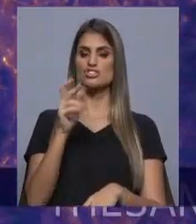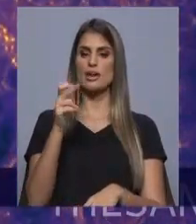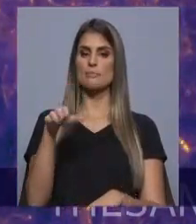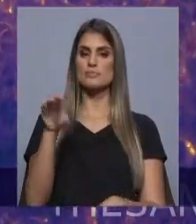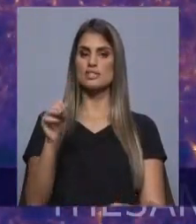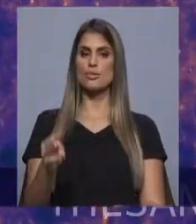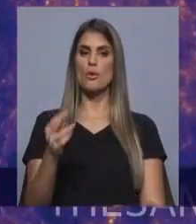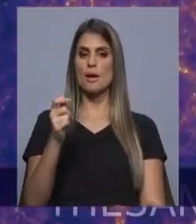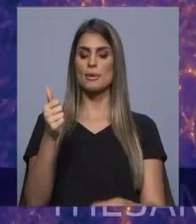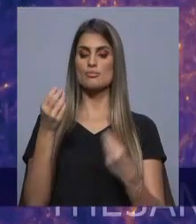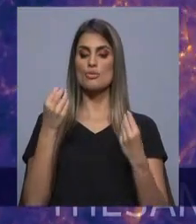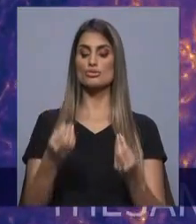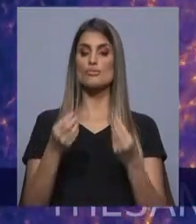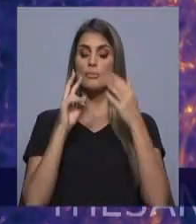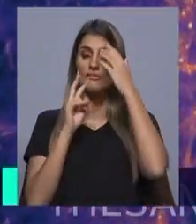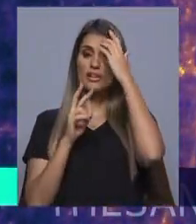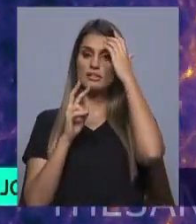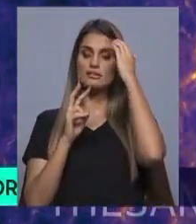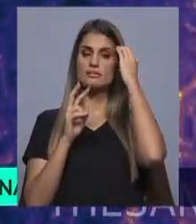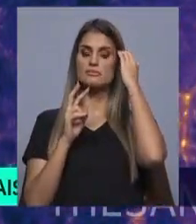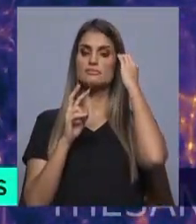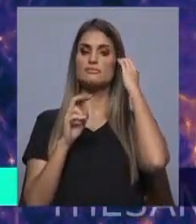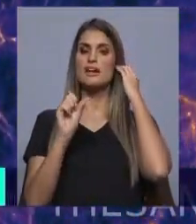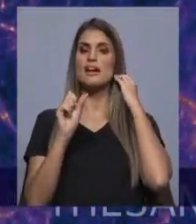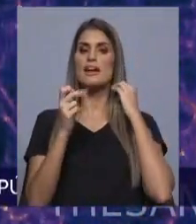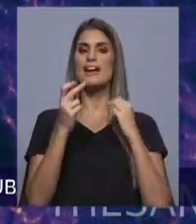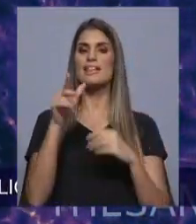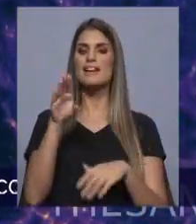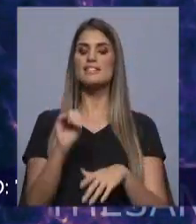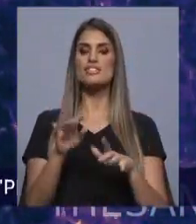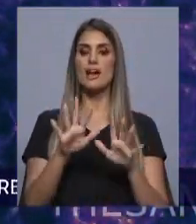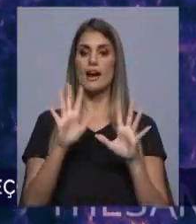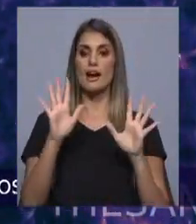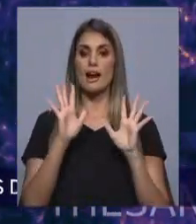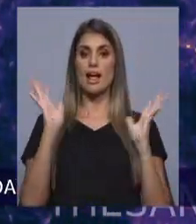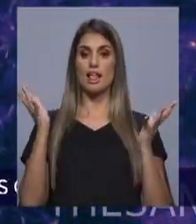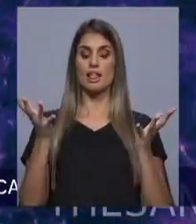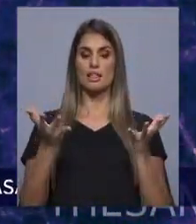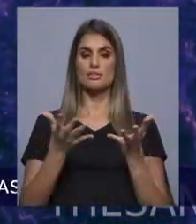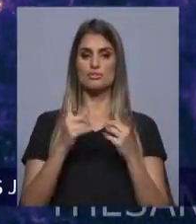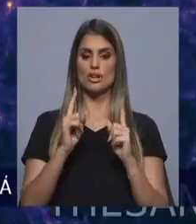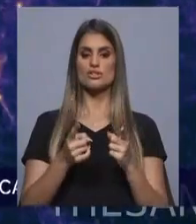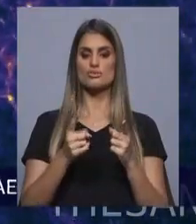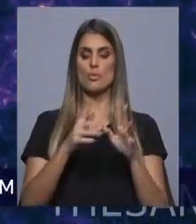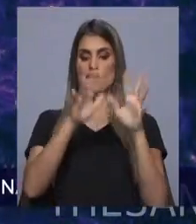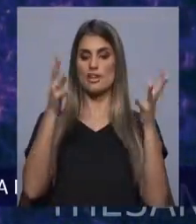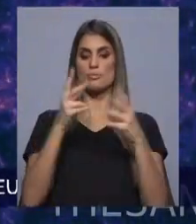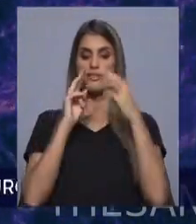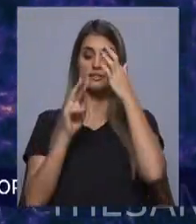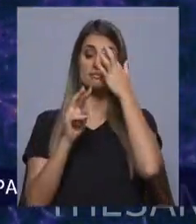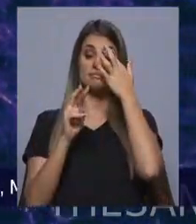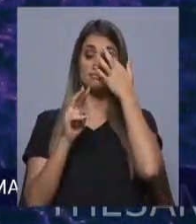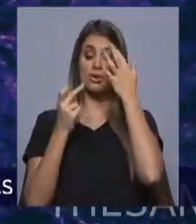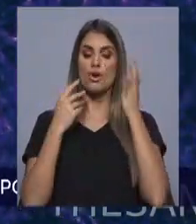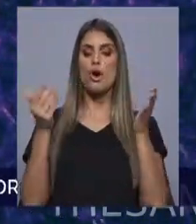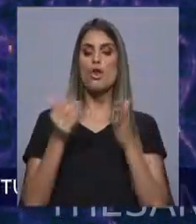James Webb é muito bom para ver as galáxias grandes deste início do universo. Para ver as galáxias